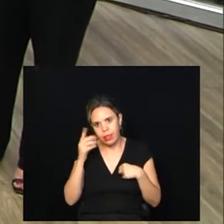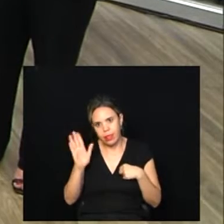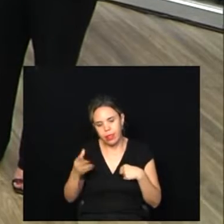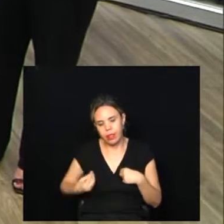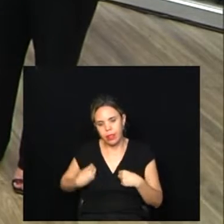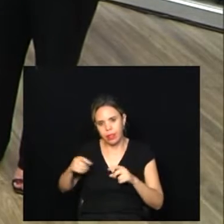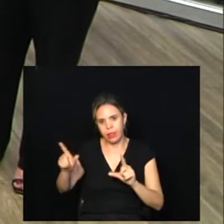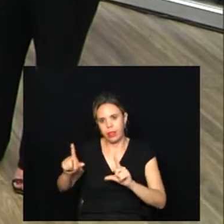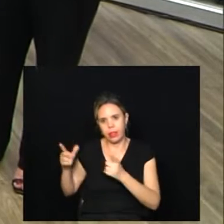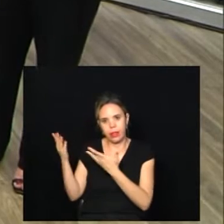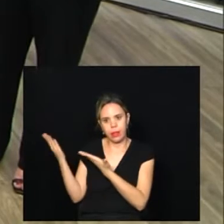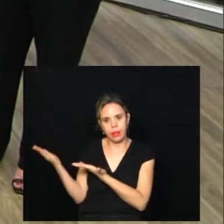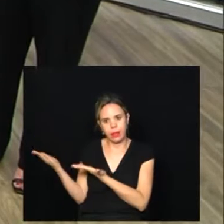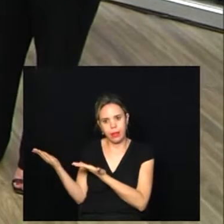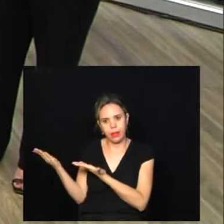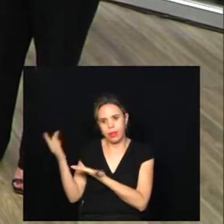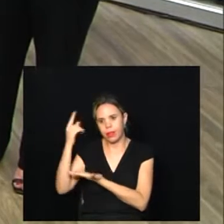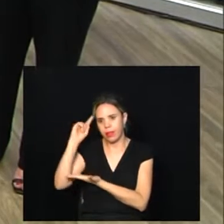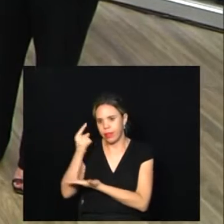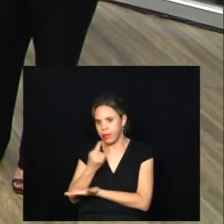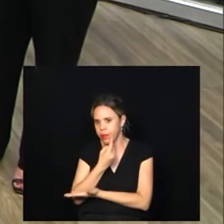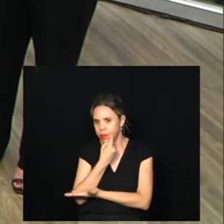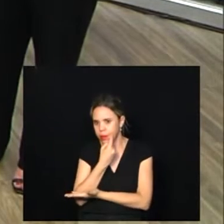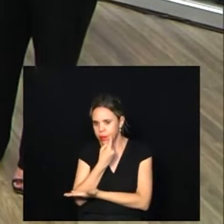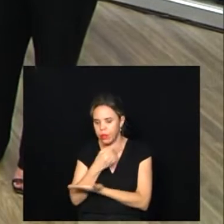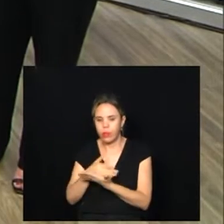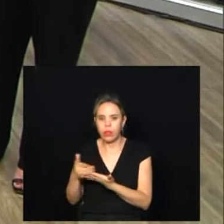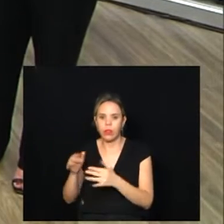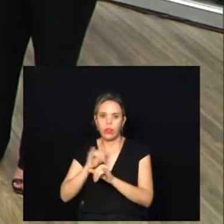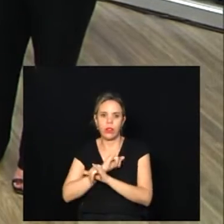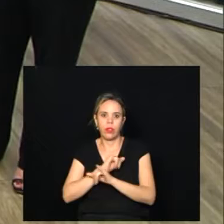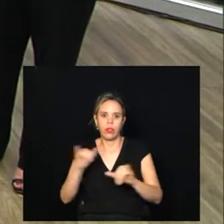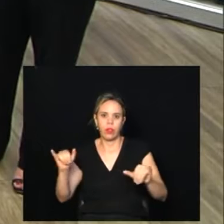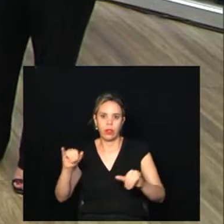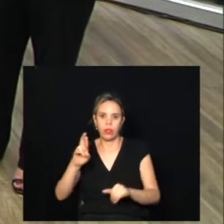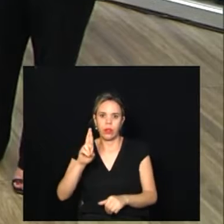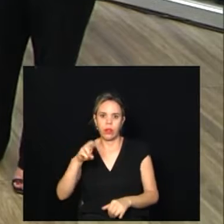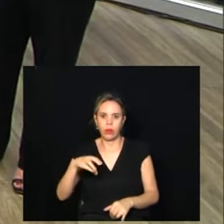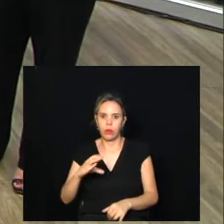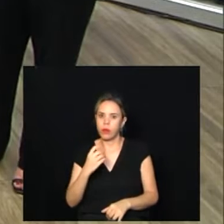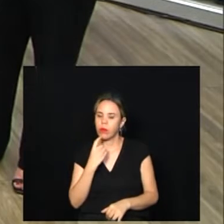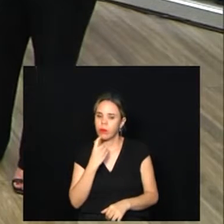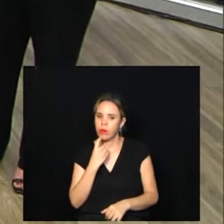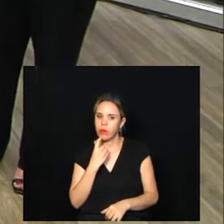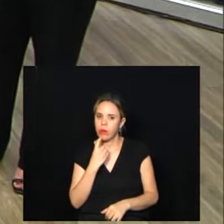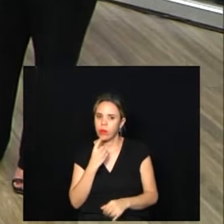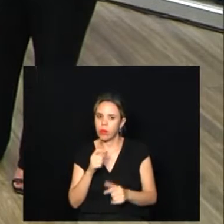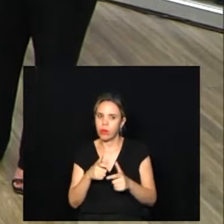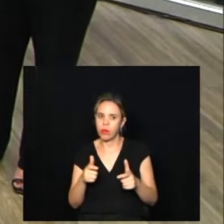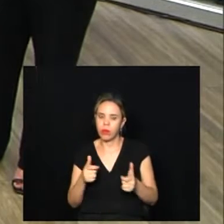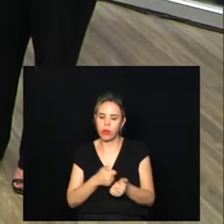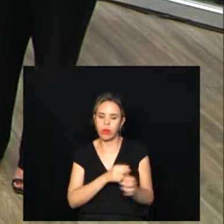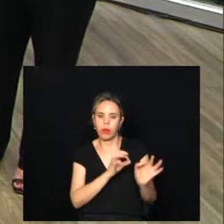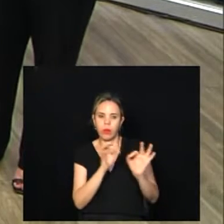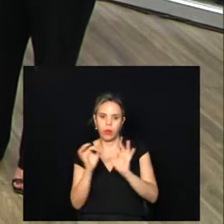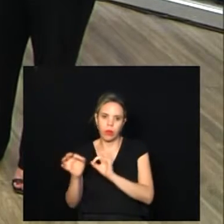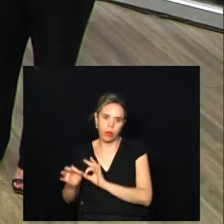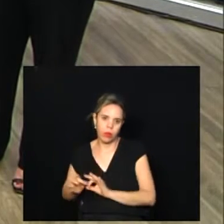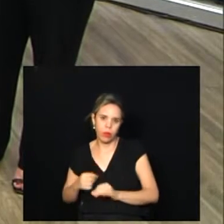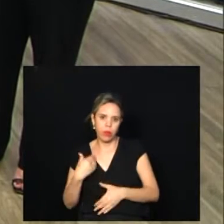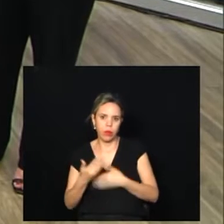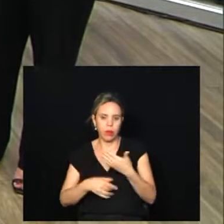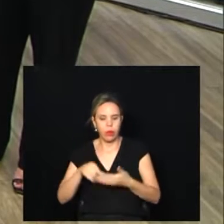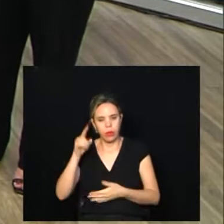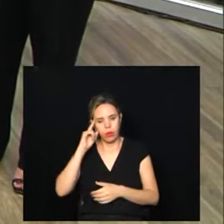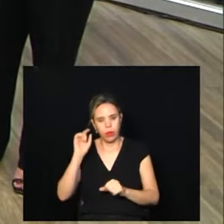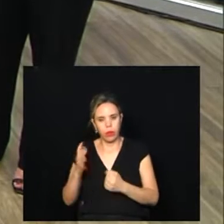aqui nos nossos estúdios a Mirna Abreu. A gente começa com as notícias da metrópole de Campinas, fazendo aquele acompanhamento diário sobre